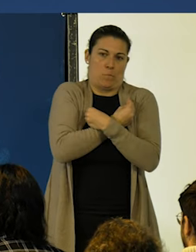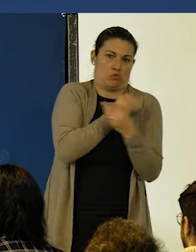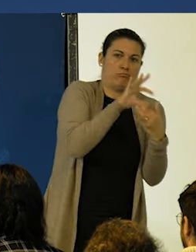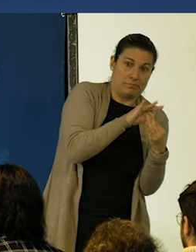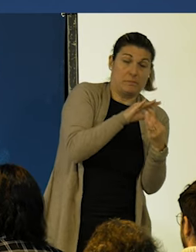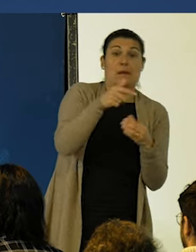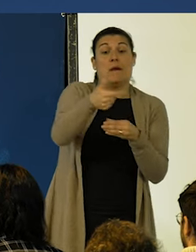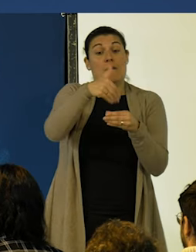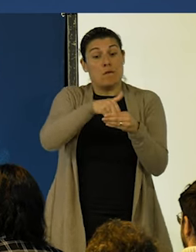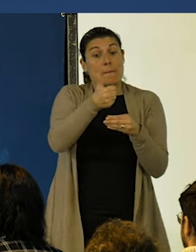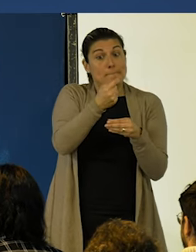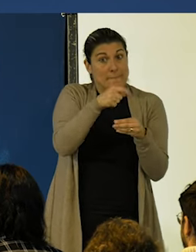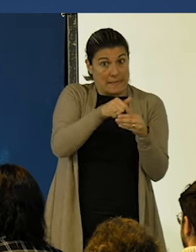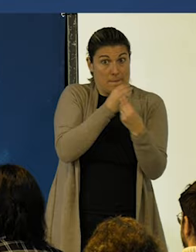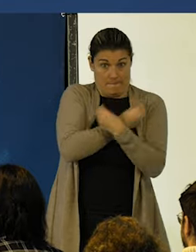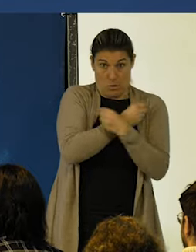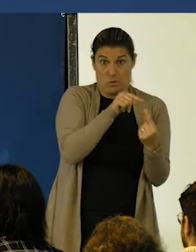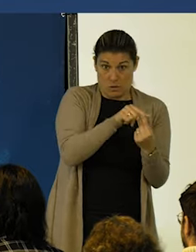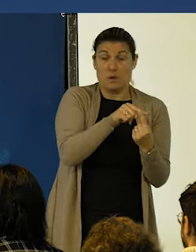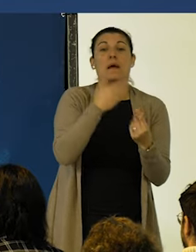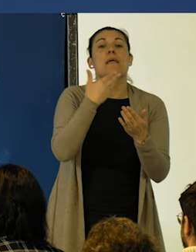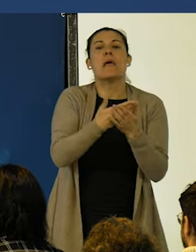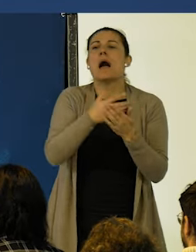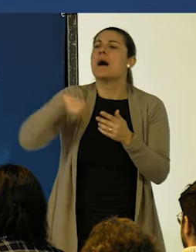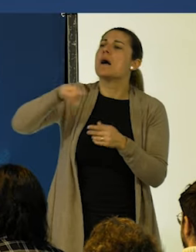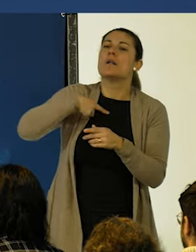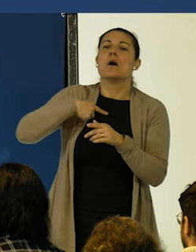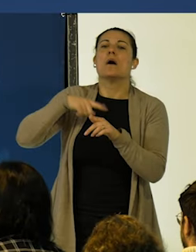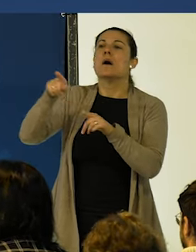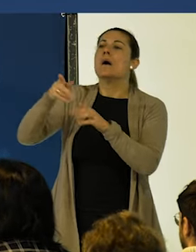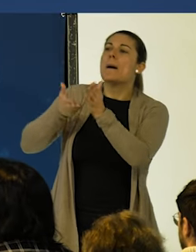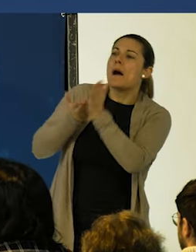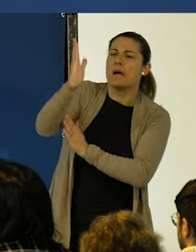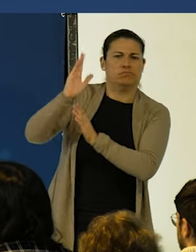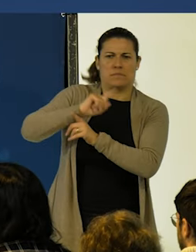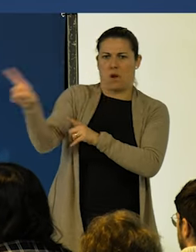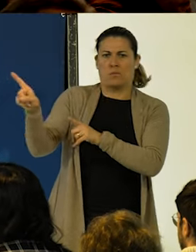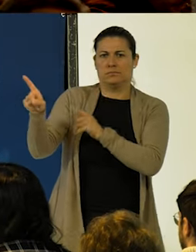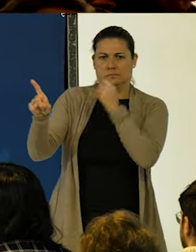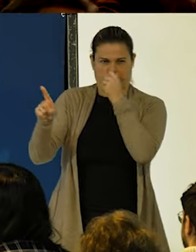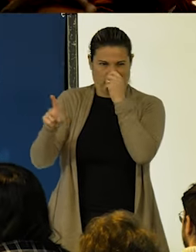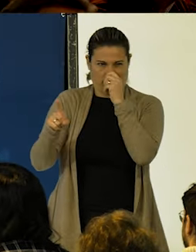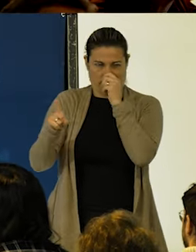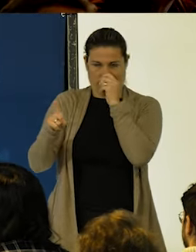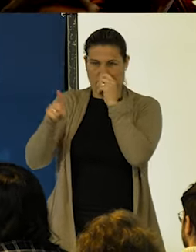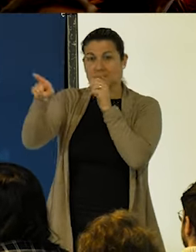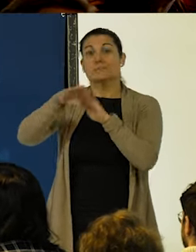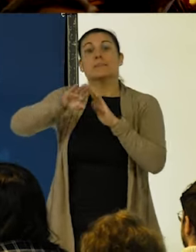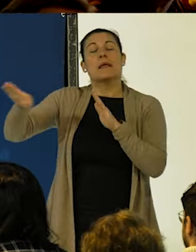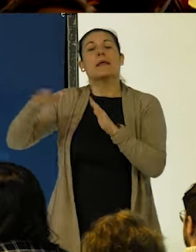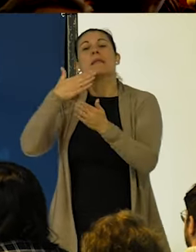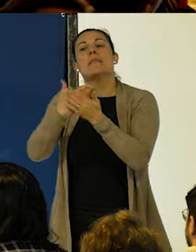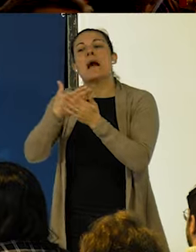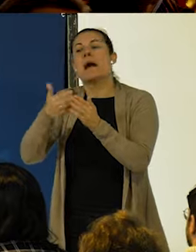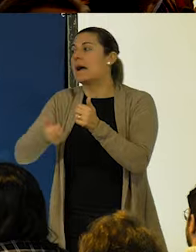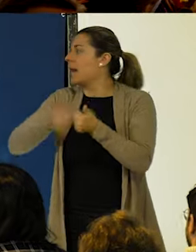de Esquerda é a certeza que não passarão, que Portugal não recua, que a direita nunca voltará a ganhar,